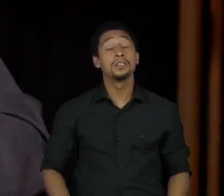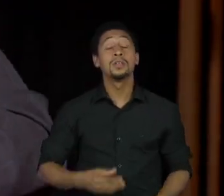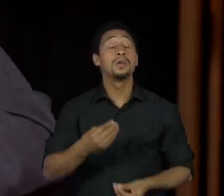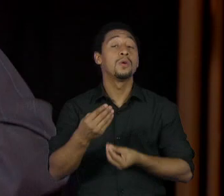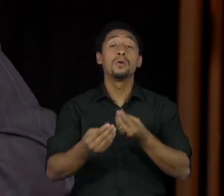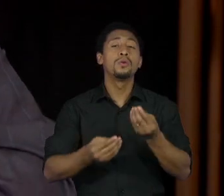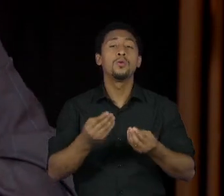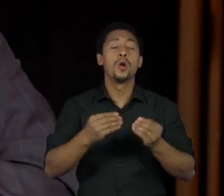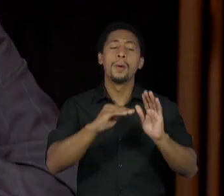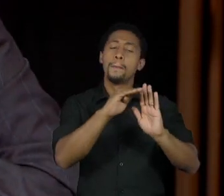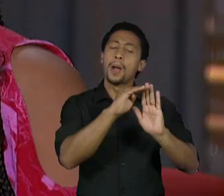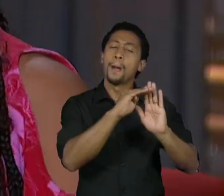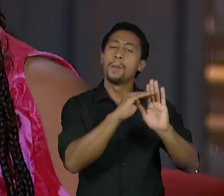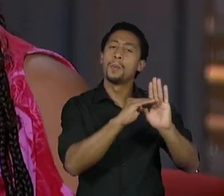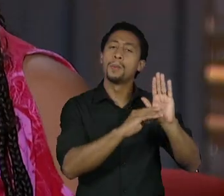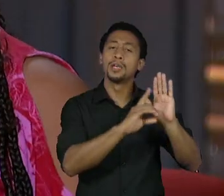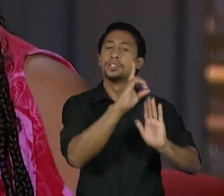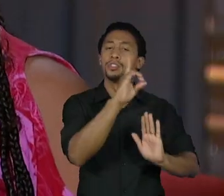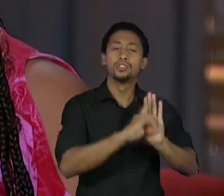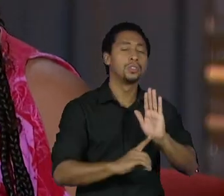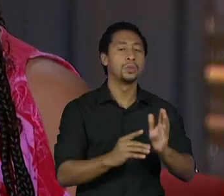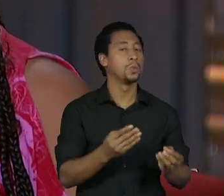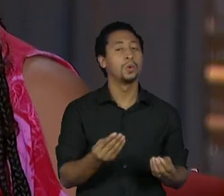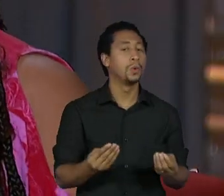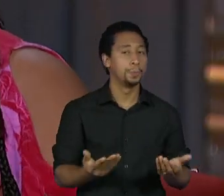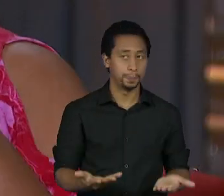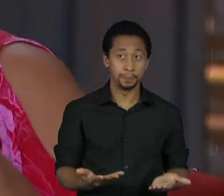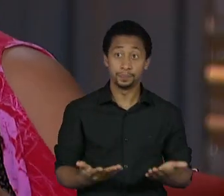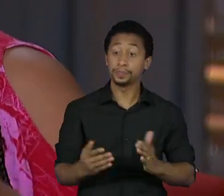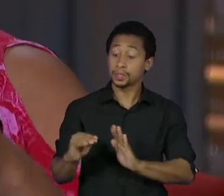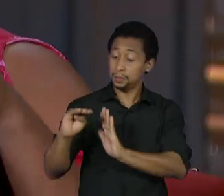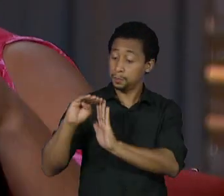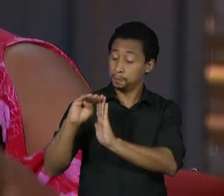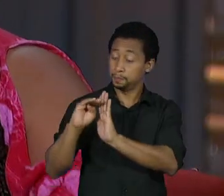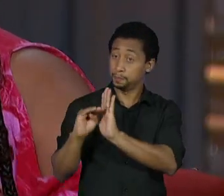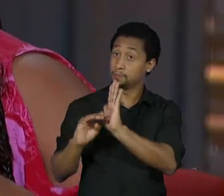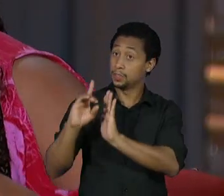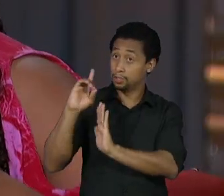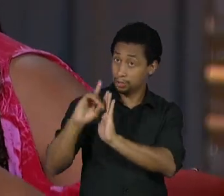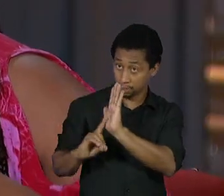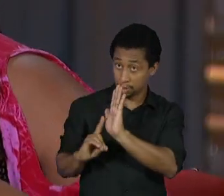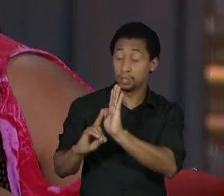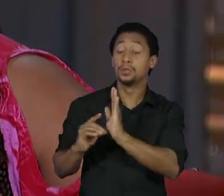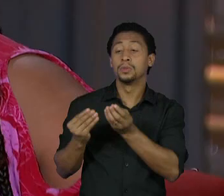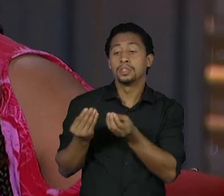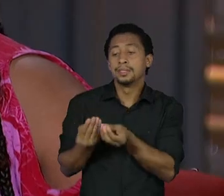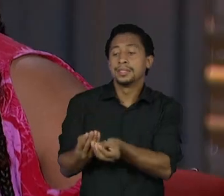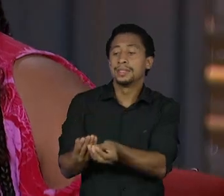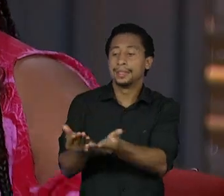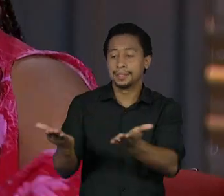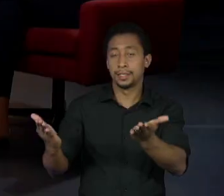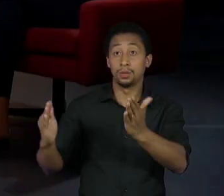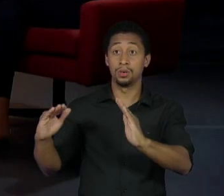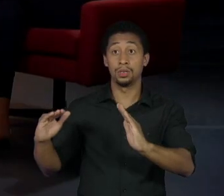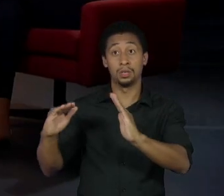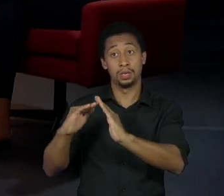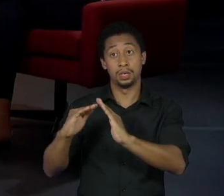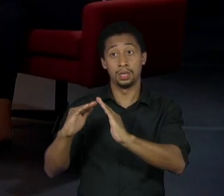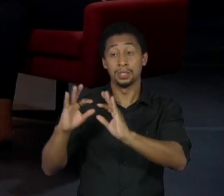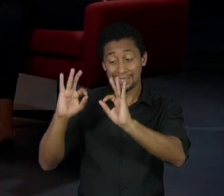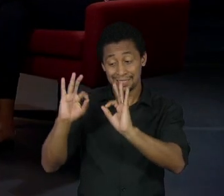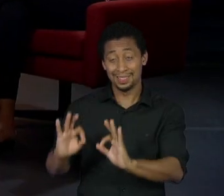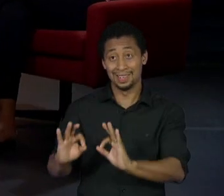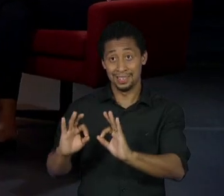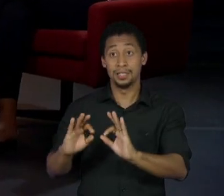esses direitos, então? Esses direitos, acho que se constrói, primeiro, garantindo moradia digna para a população, garantindo acesso